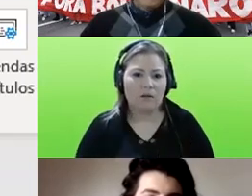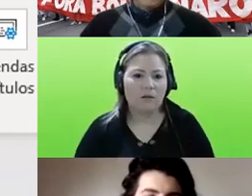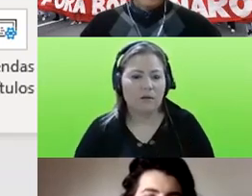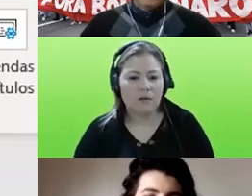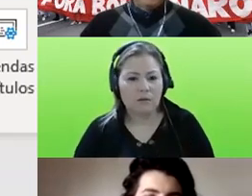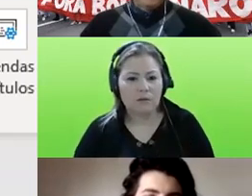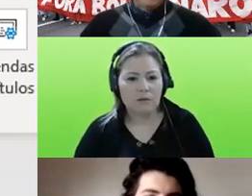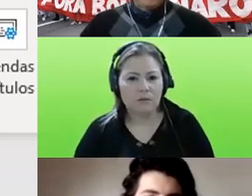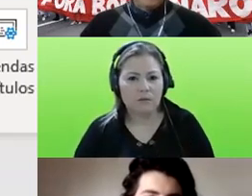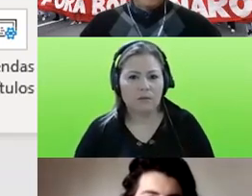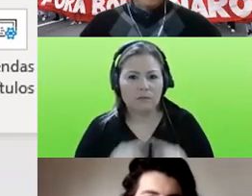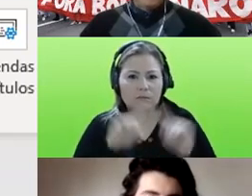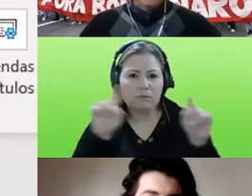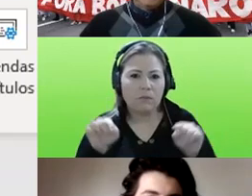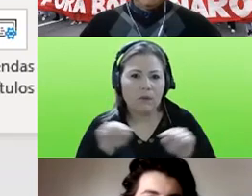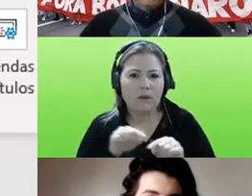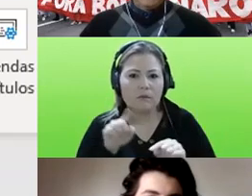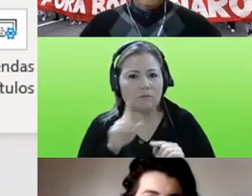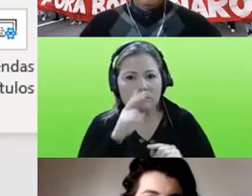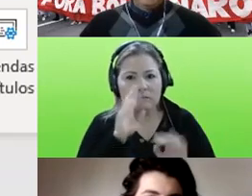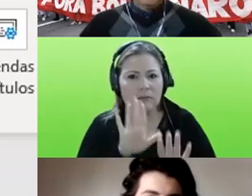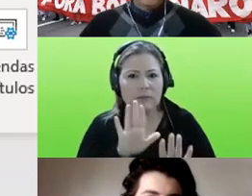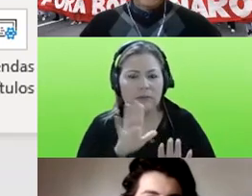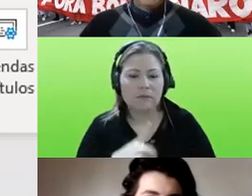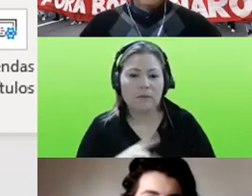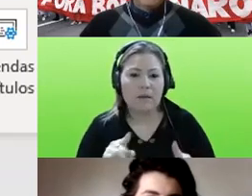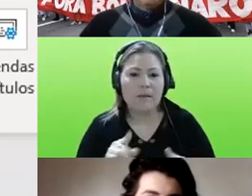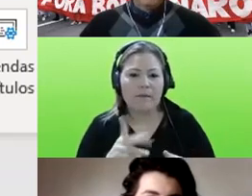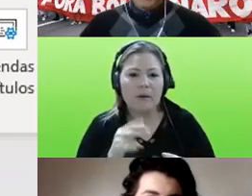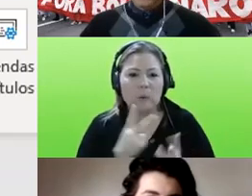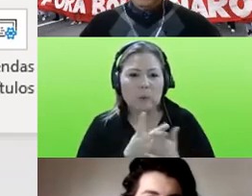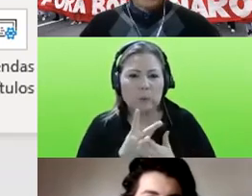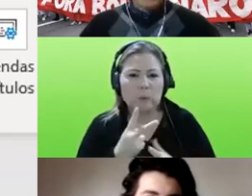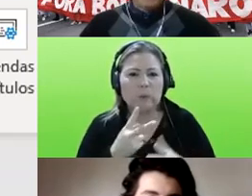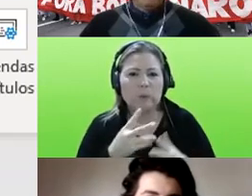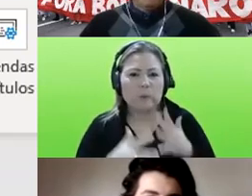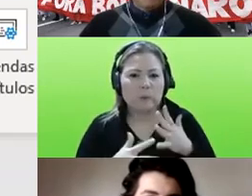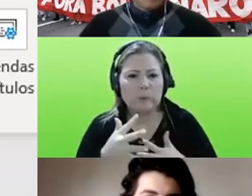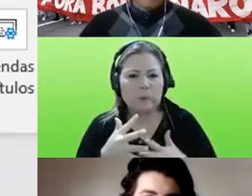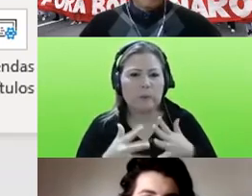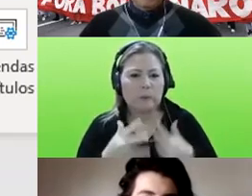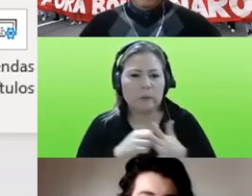com a tela não... Mas ele vai continuar bloqueando, porque...